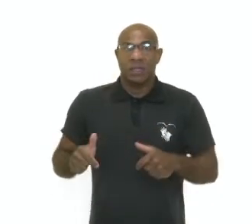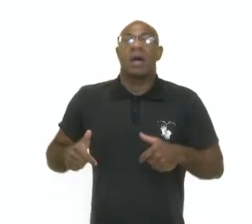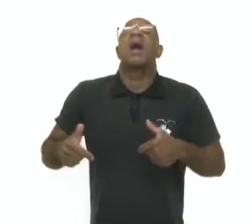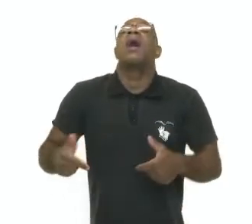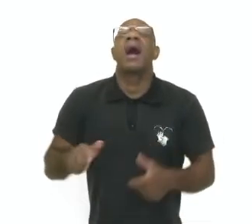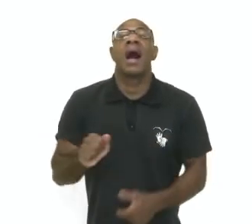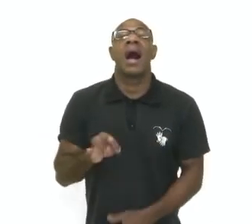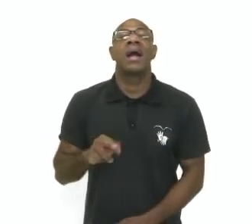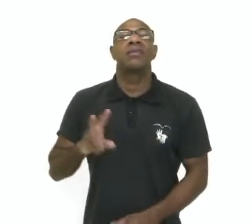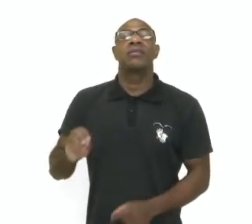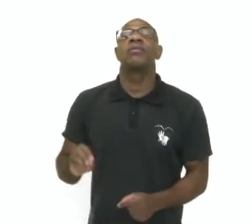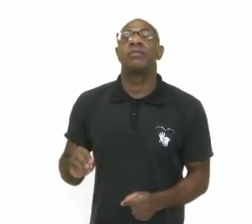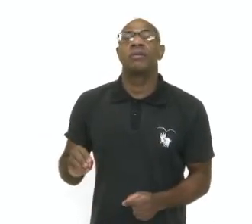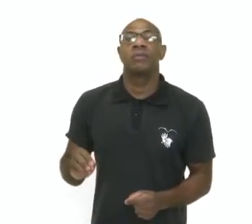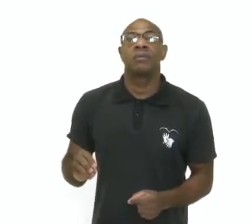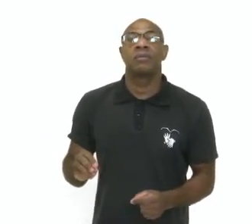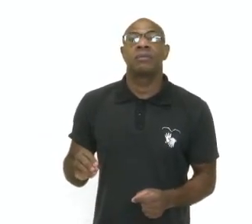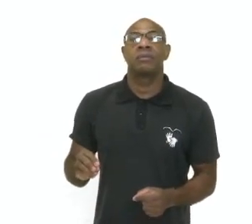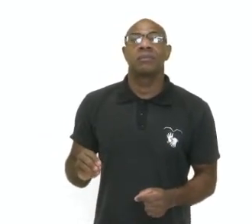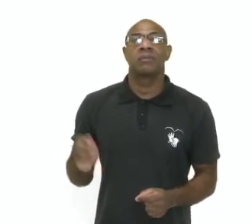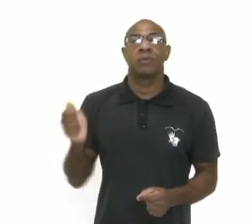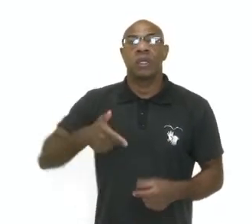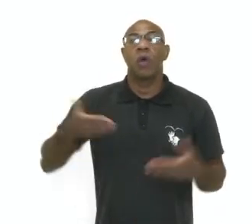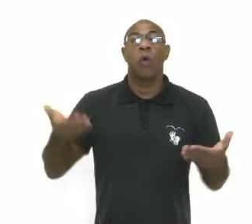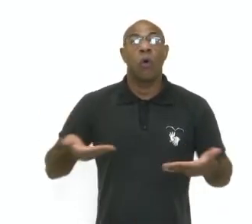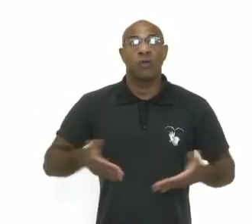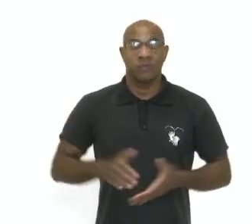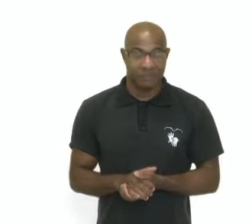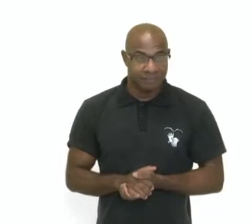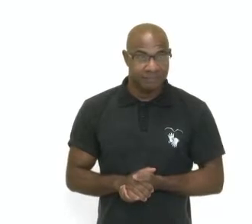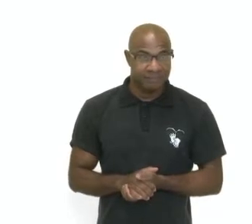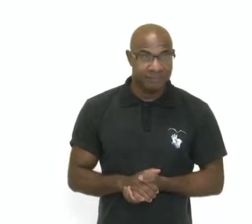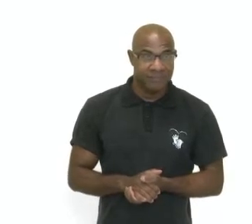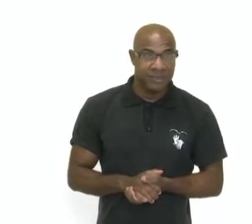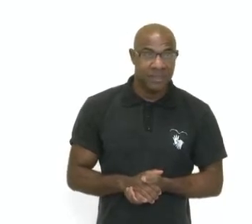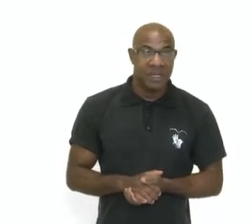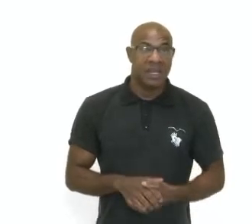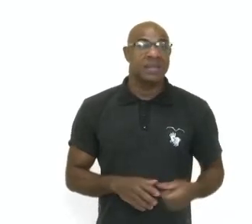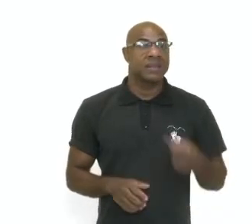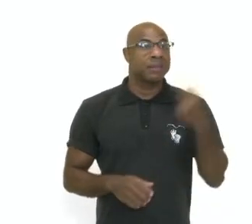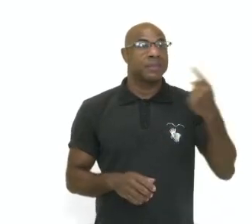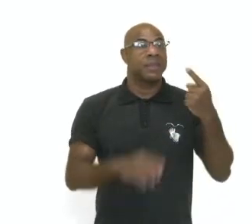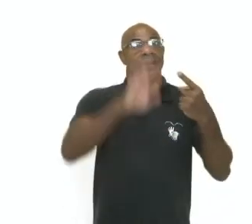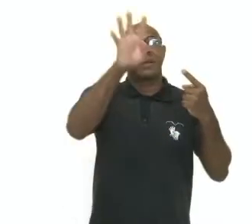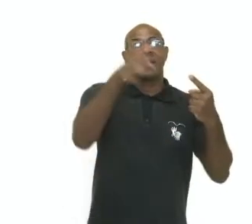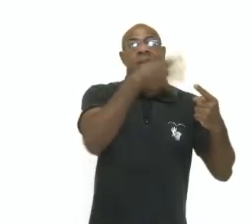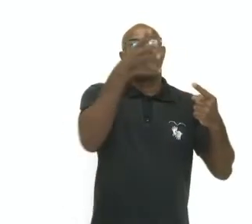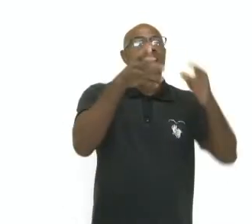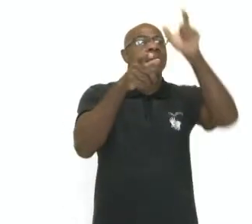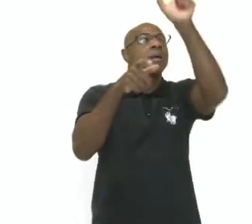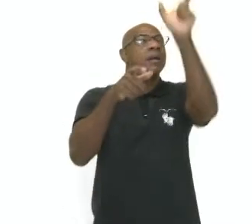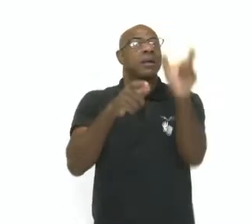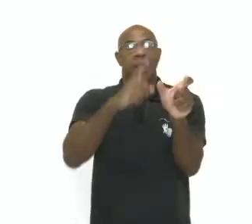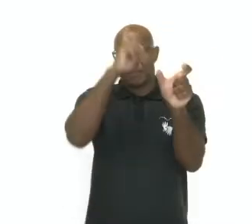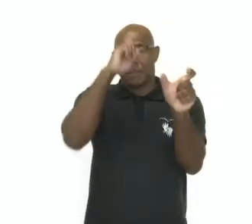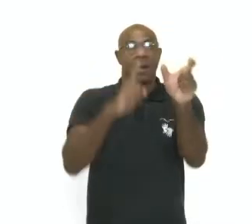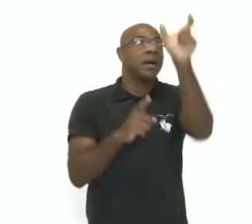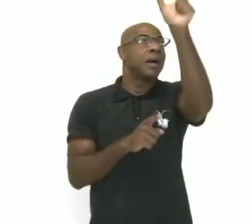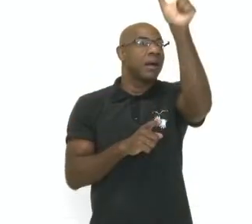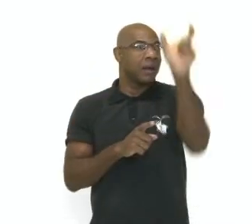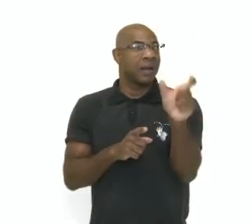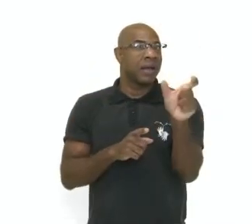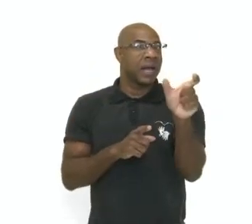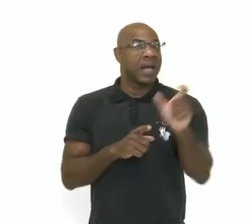quadro. Está olhando? Então, ó, na primeira coluna, em amarelo,